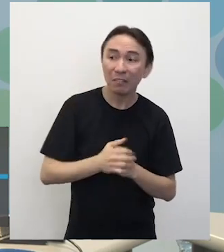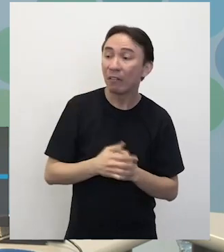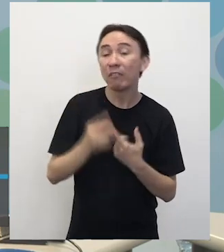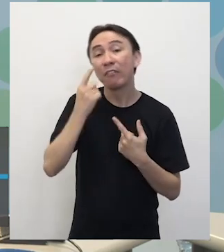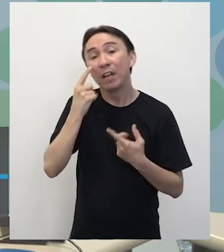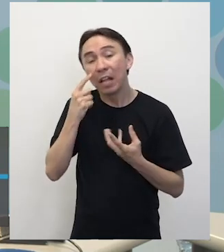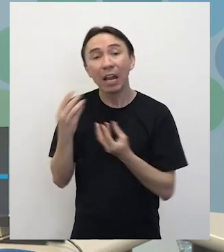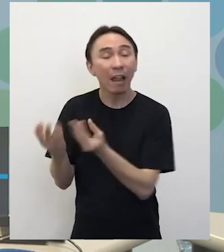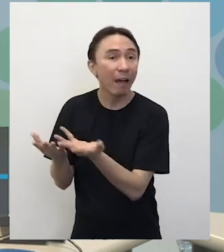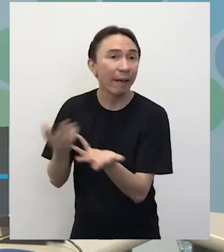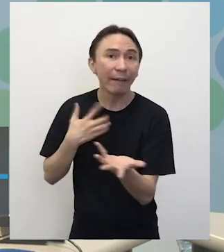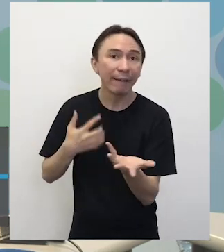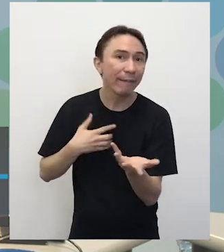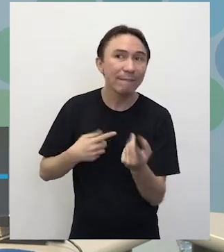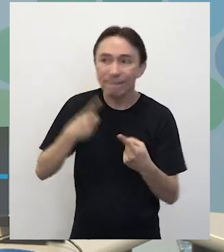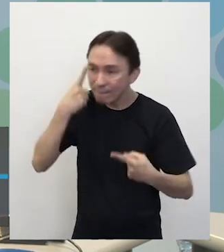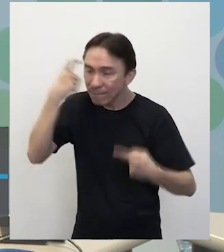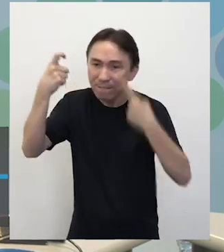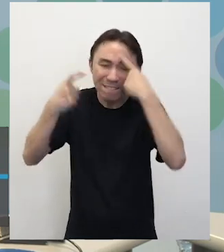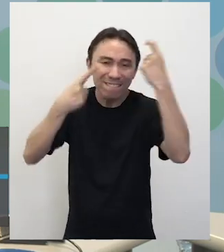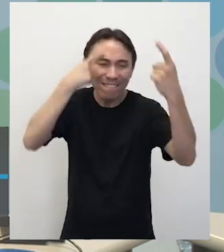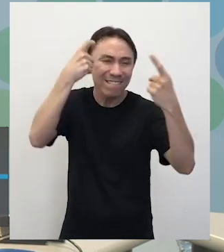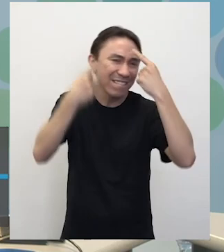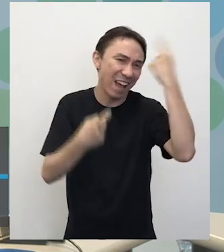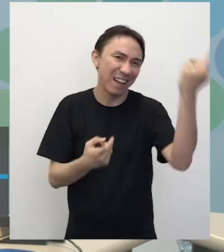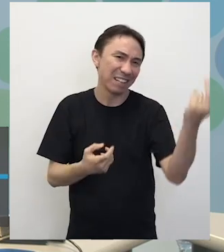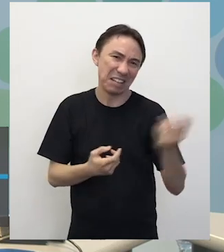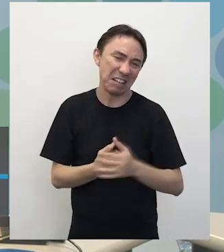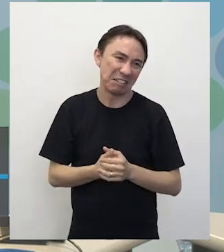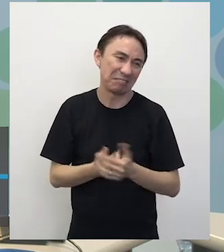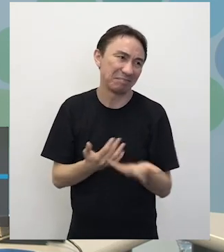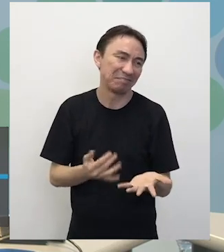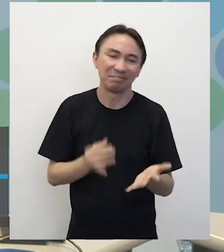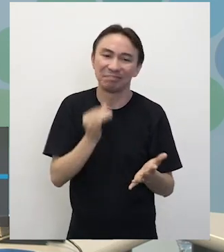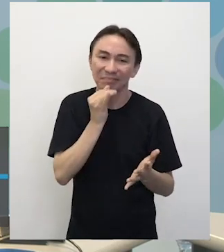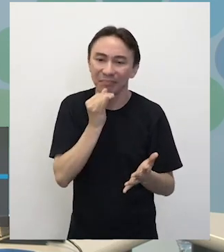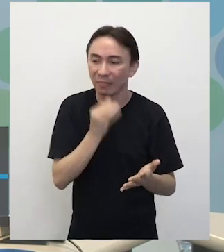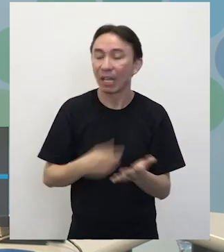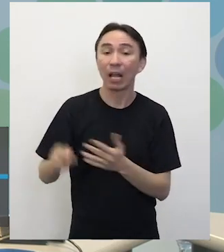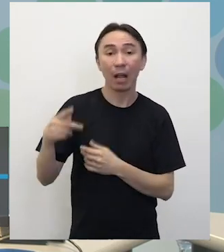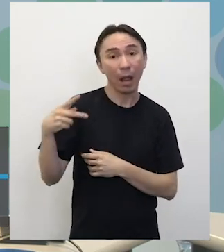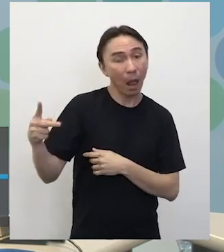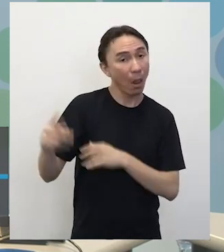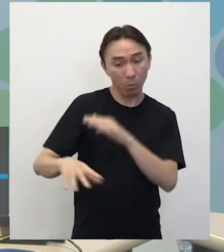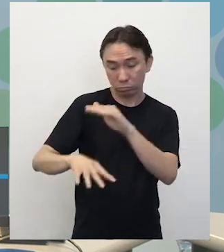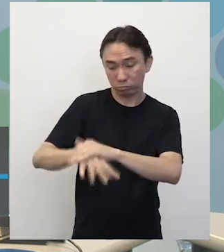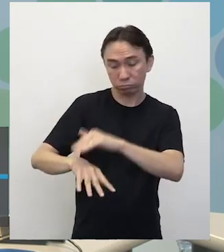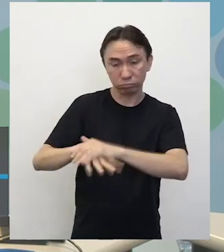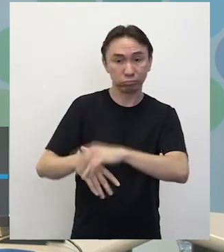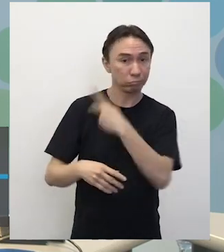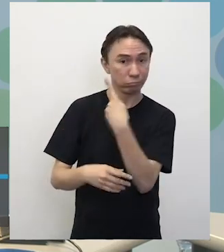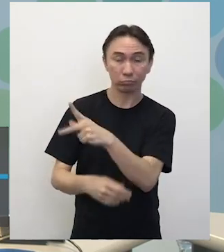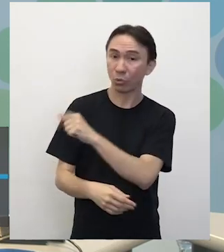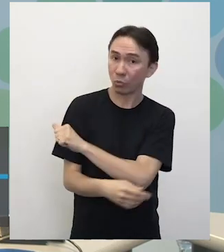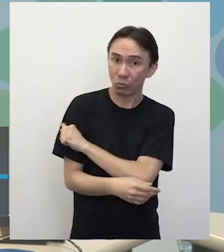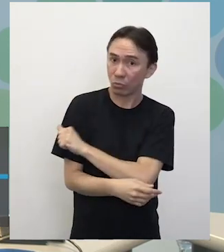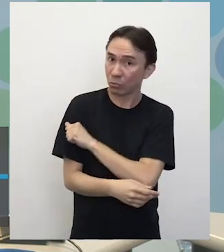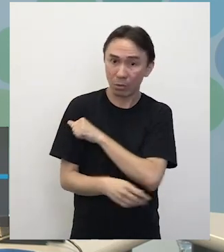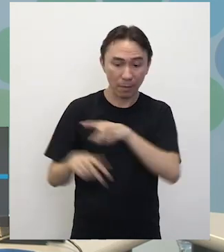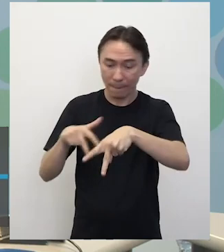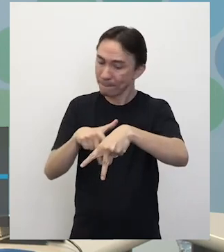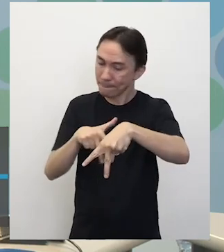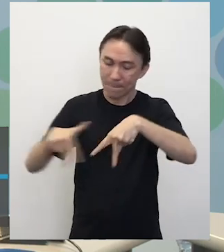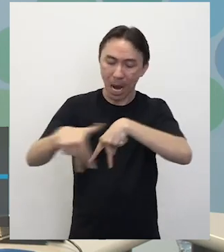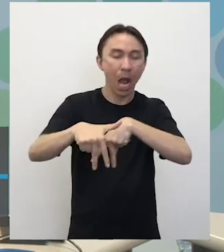todos esses eventos não somos nós que fazemos, assim, a parte principal. Não, os alunos têm o protagonismo, assim como vocês estão